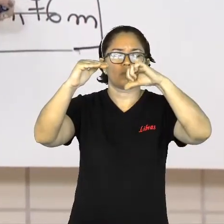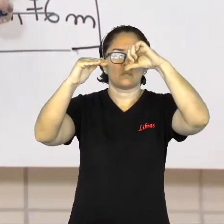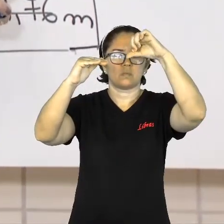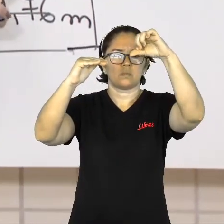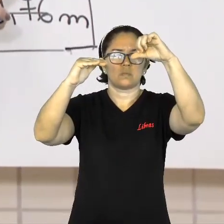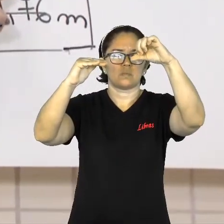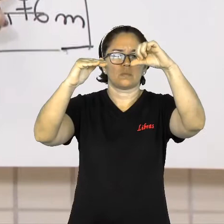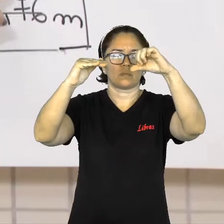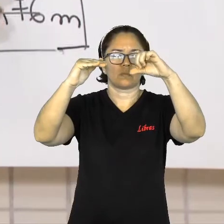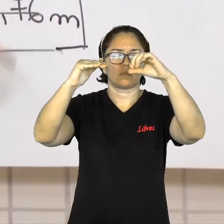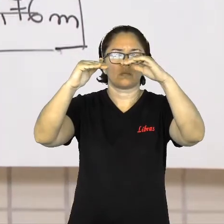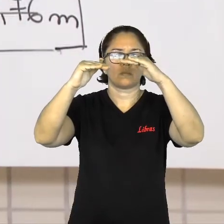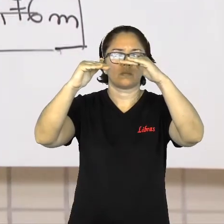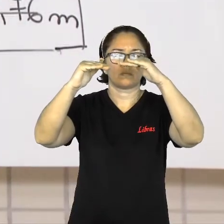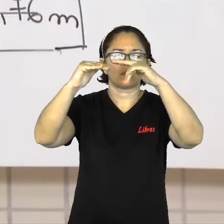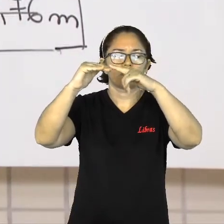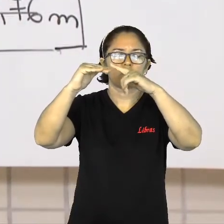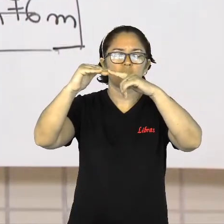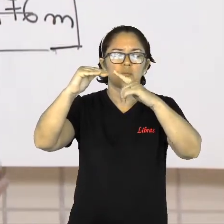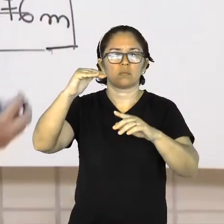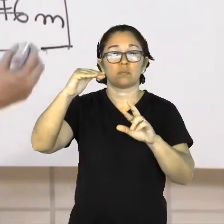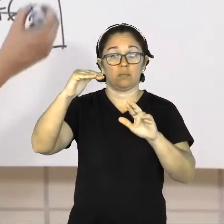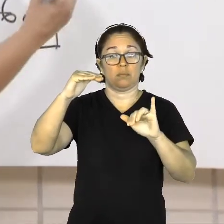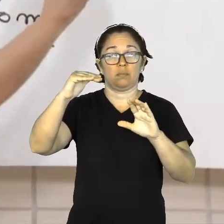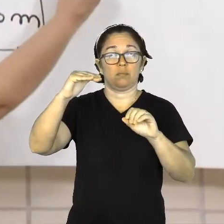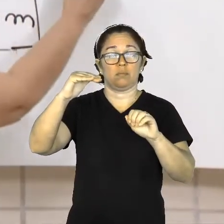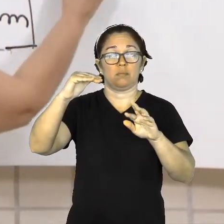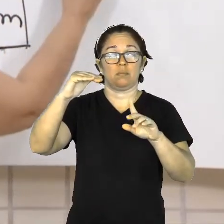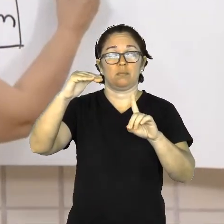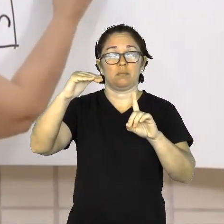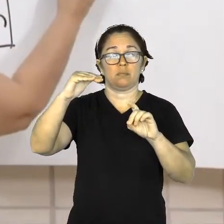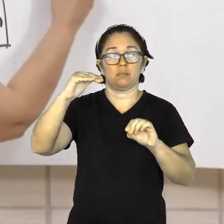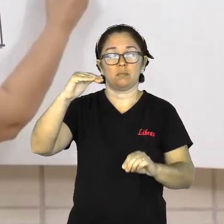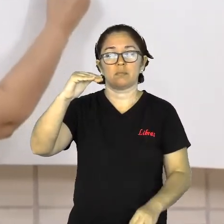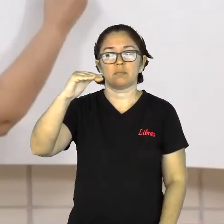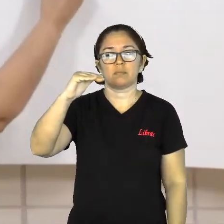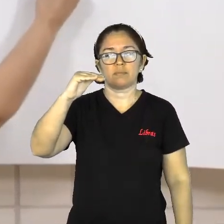que é o mais baixinho? Ricardo.